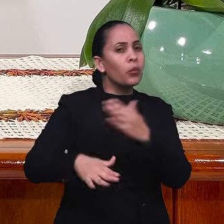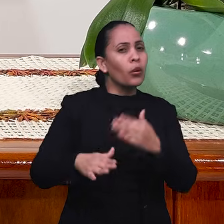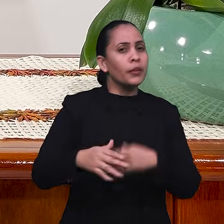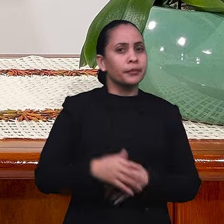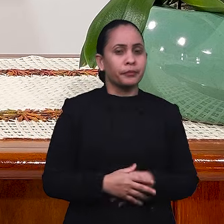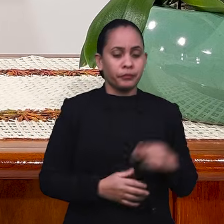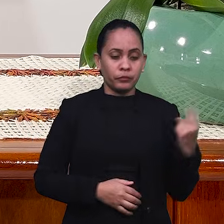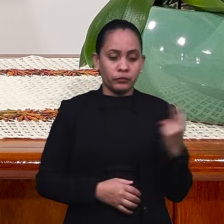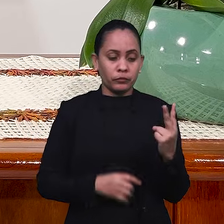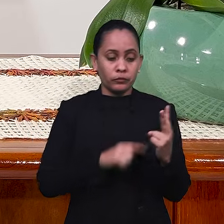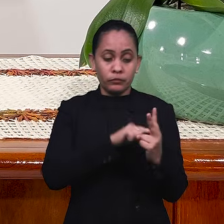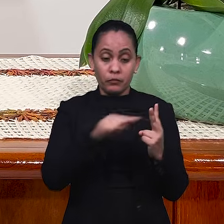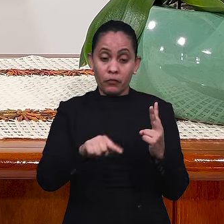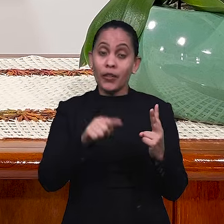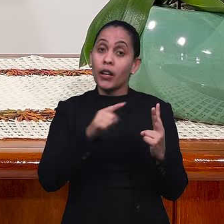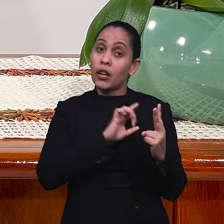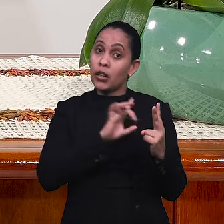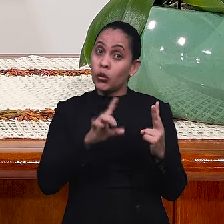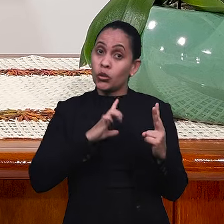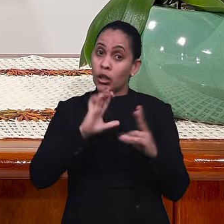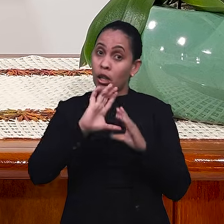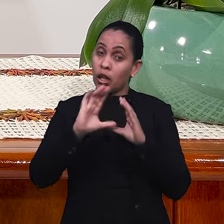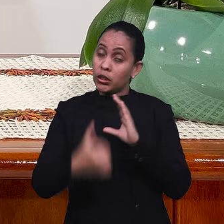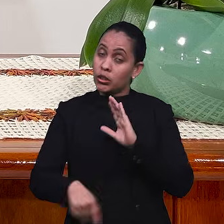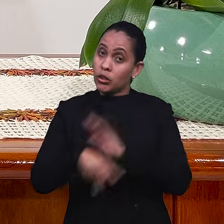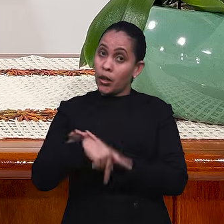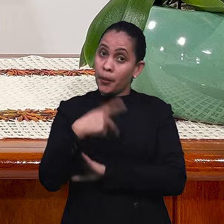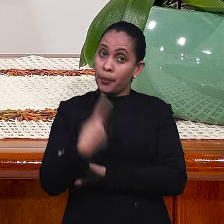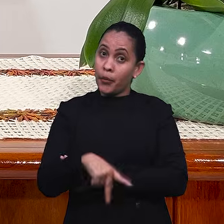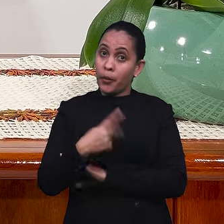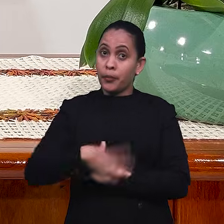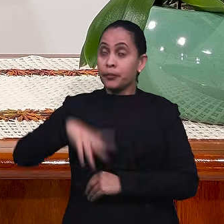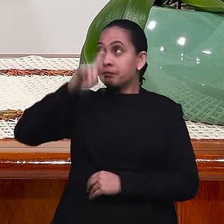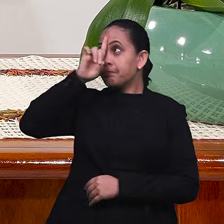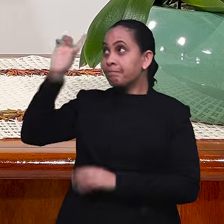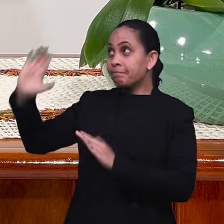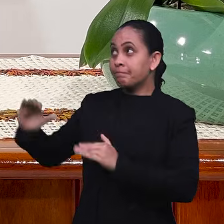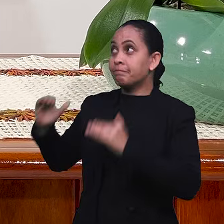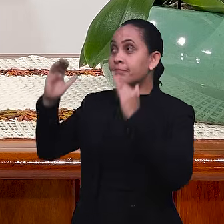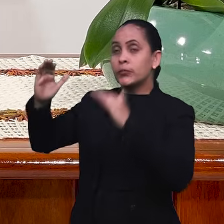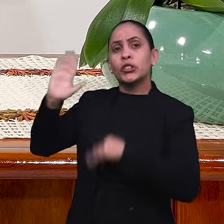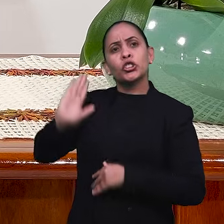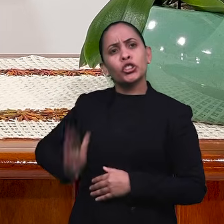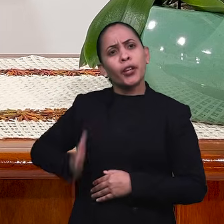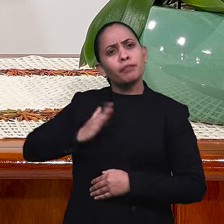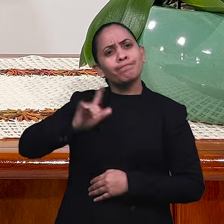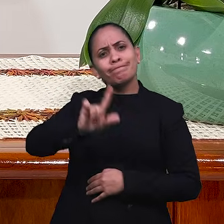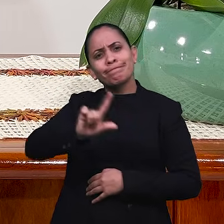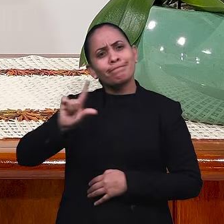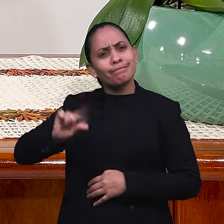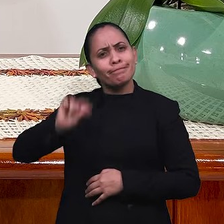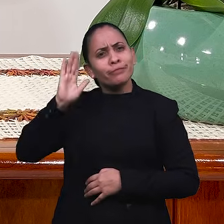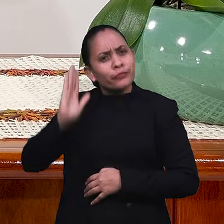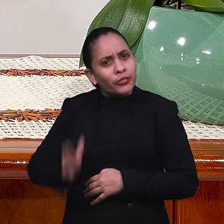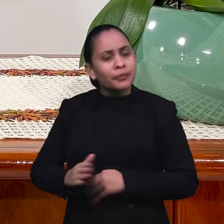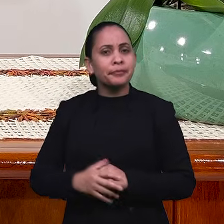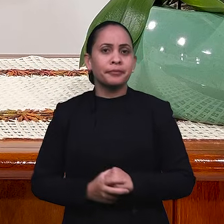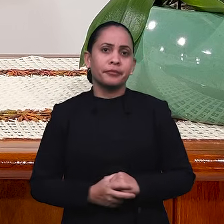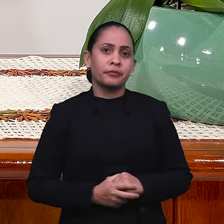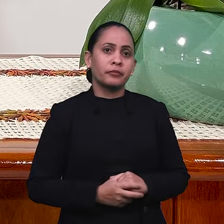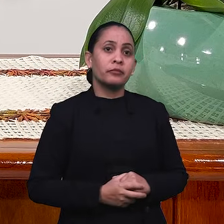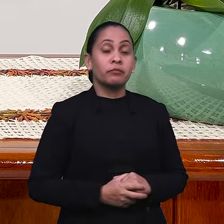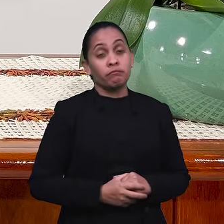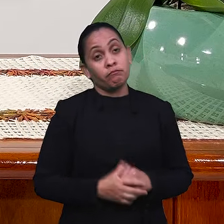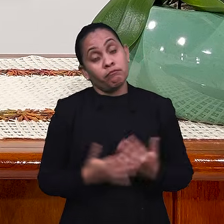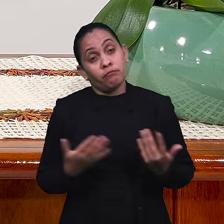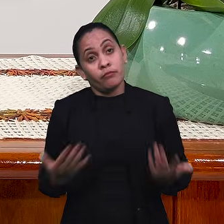porque cada um tinha sua característica, mas o ato da soberania de Deus já estava determinado. Então,